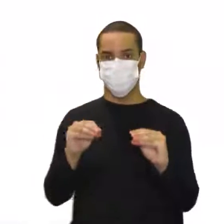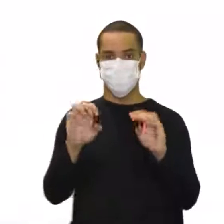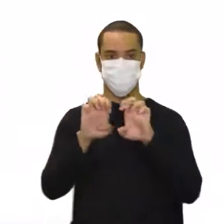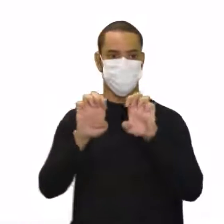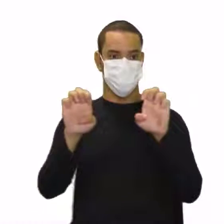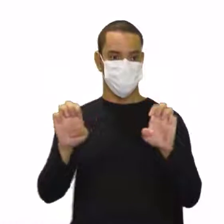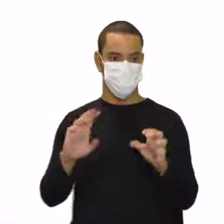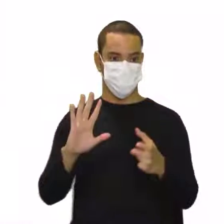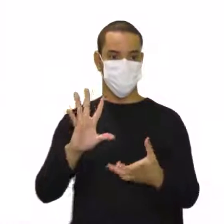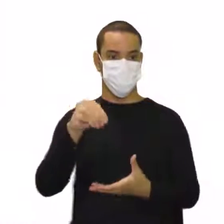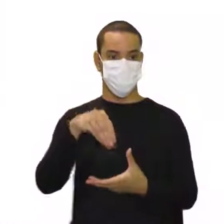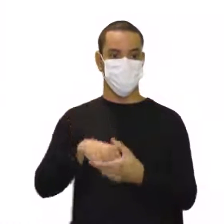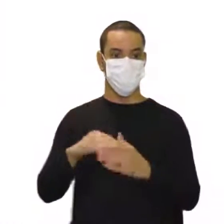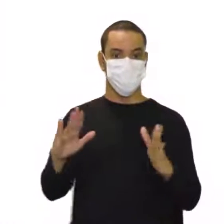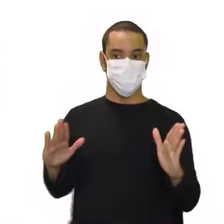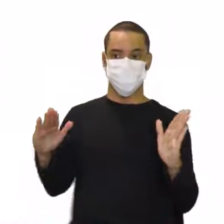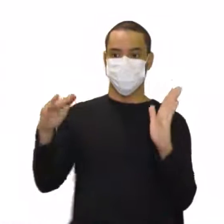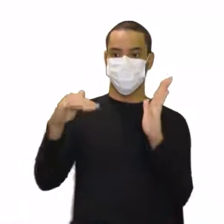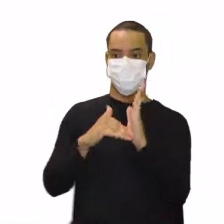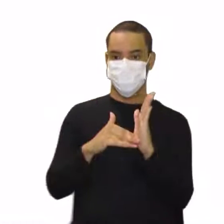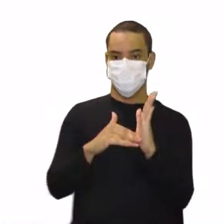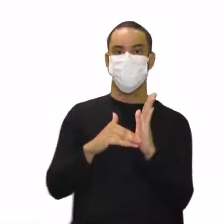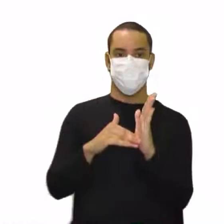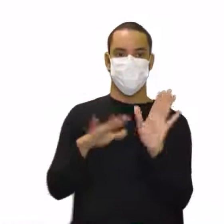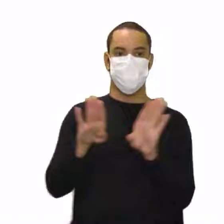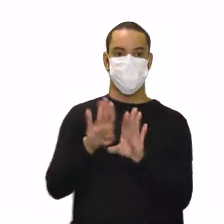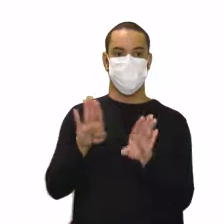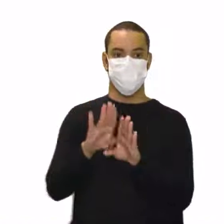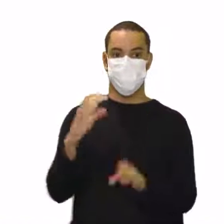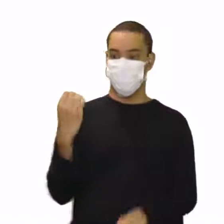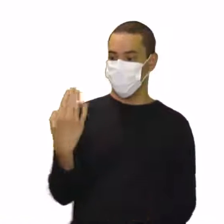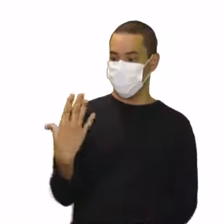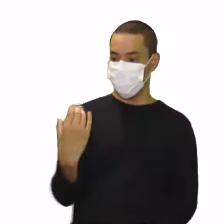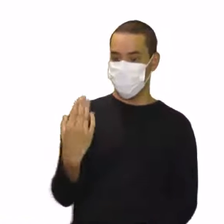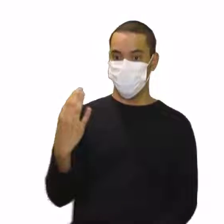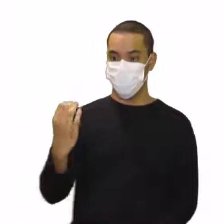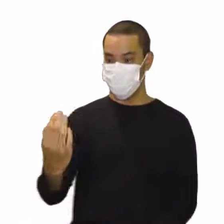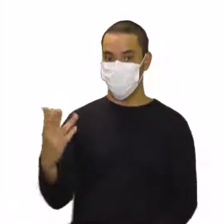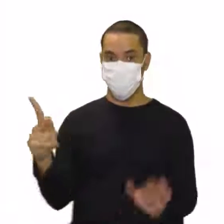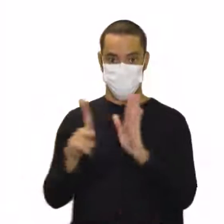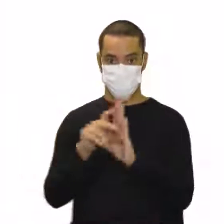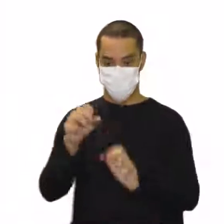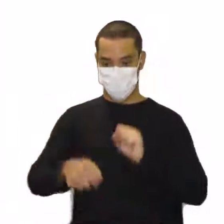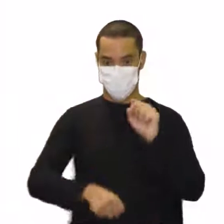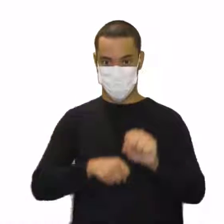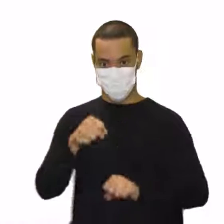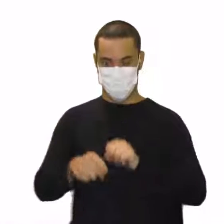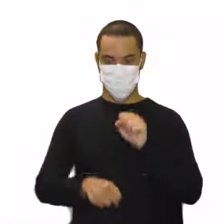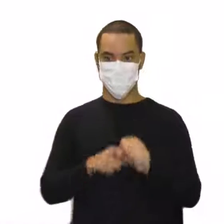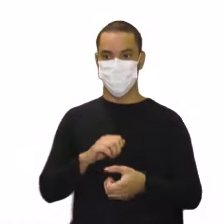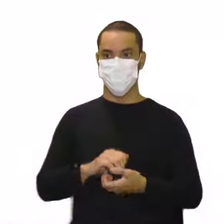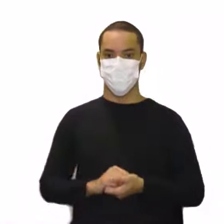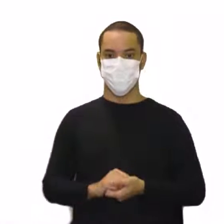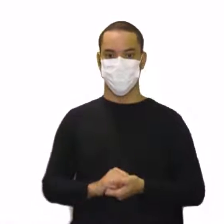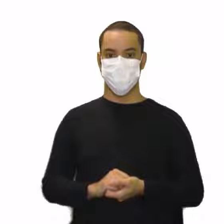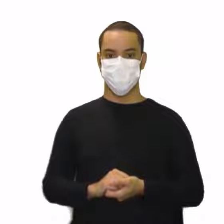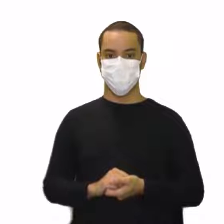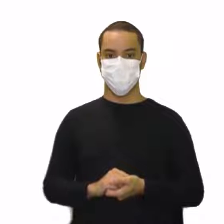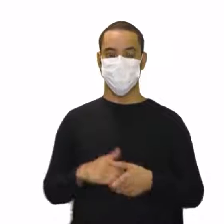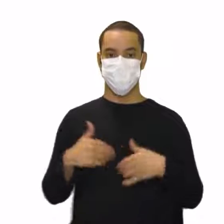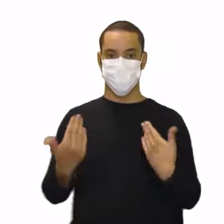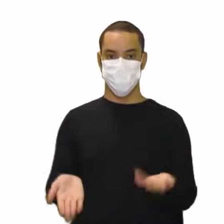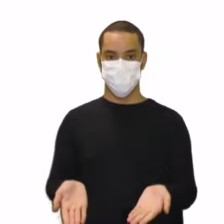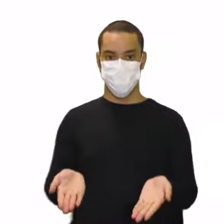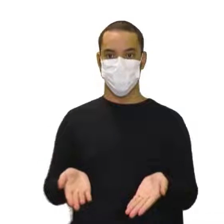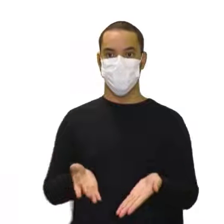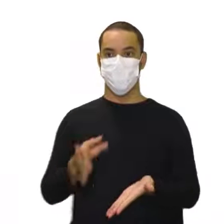estrutura até chegar lá no farol, essa corrente que é gerada para acender. Aqui na realidade é o